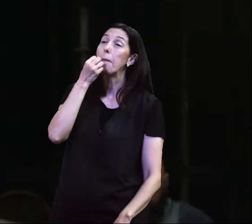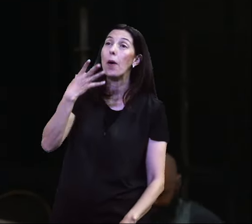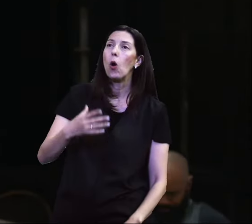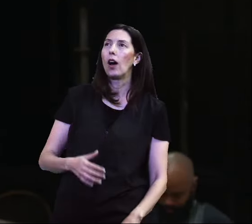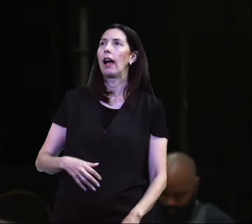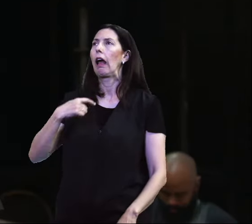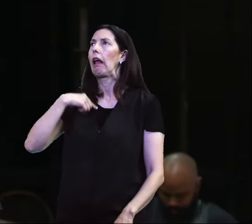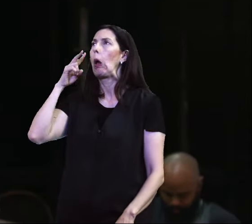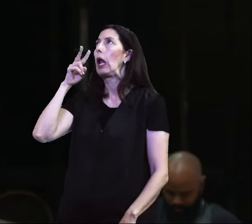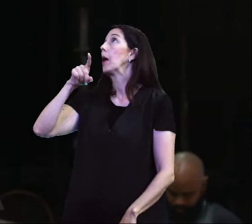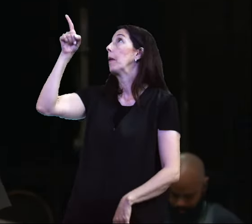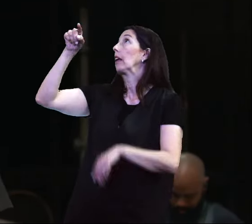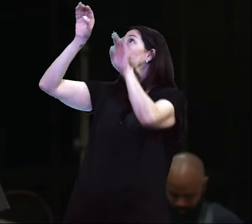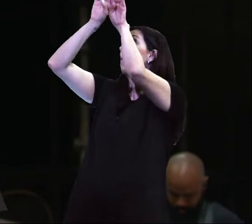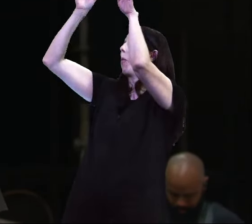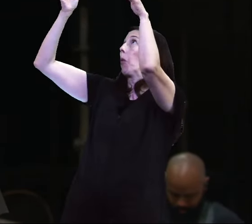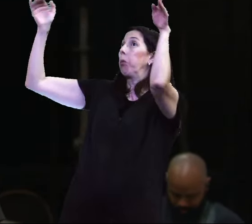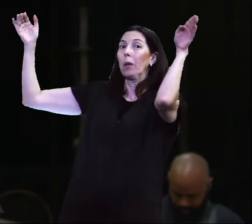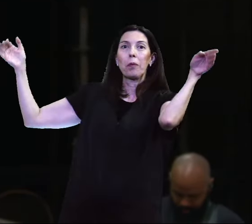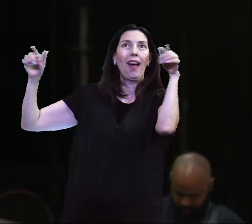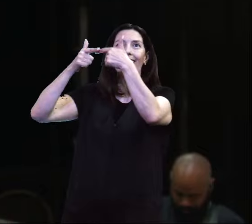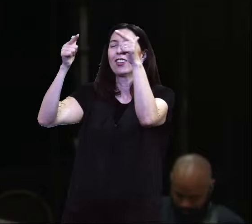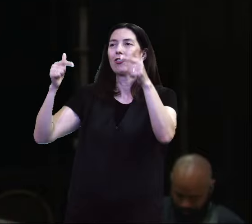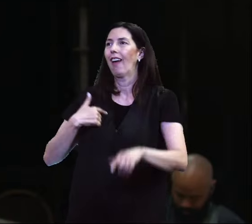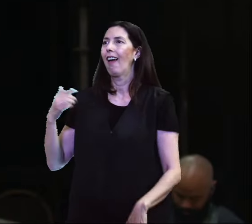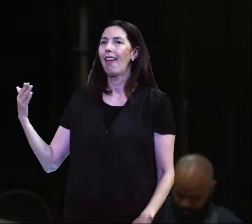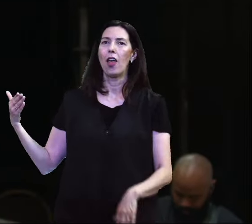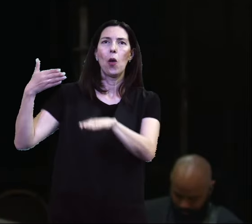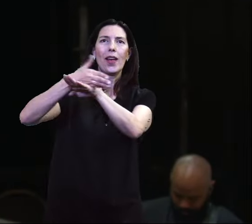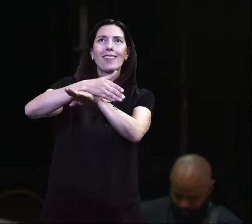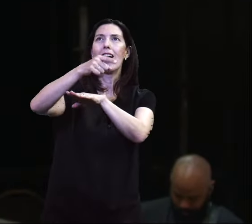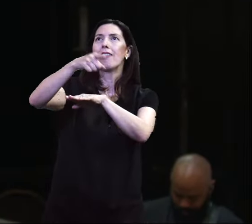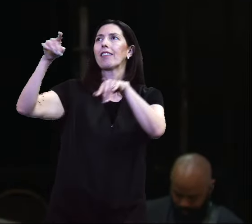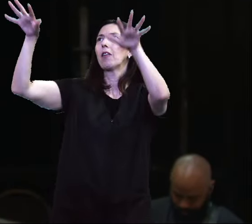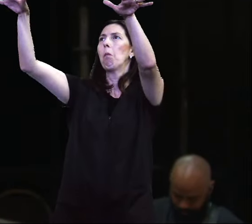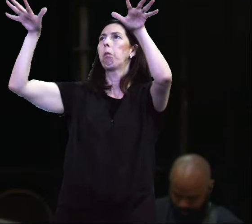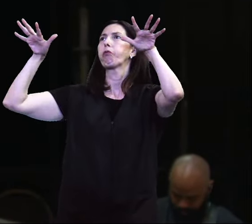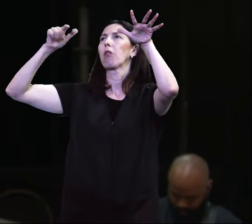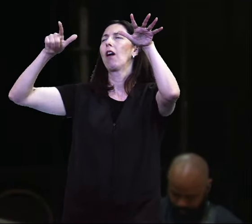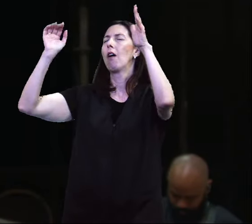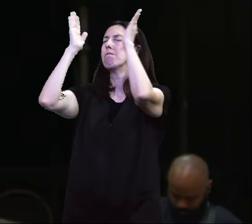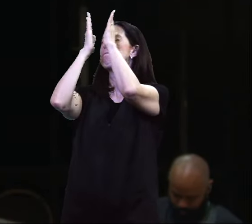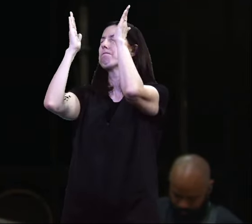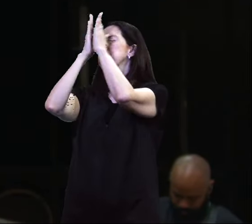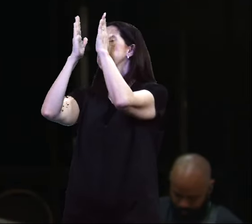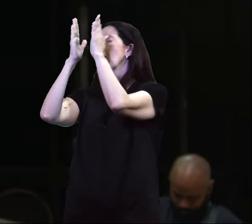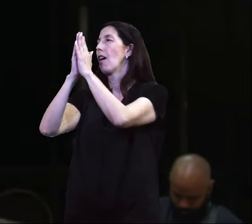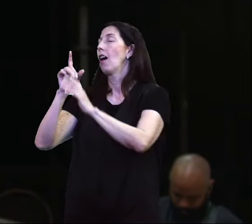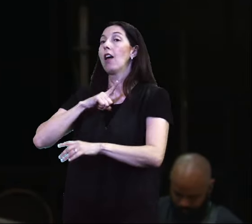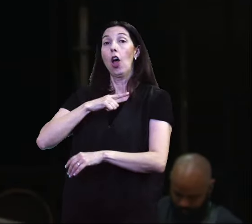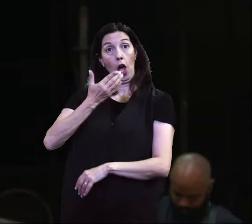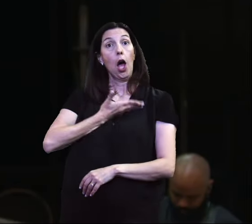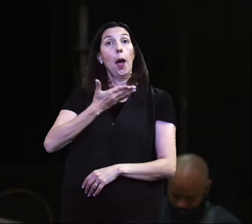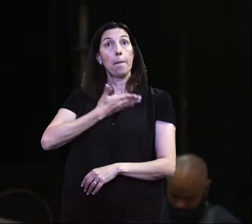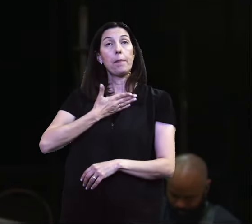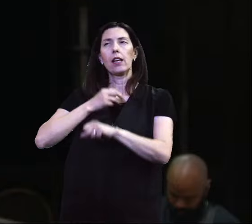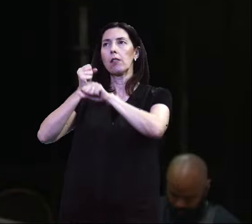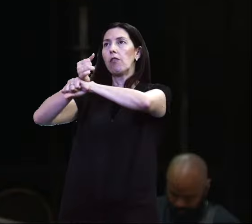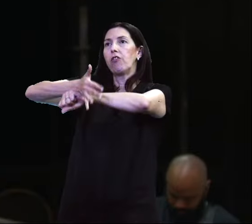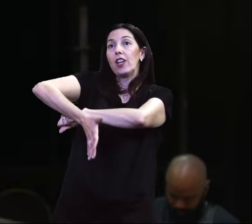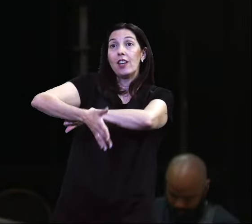tinha telhado. Eu vinha orar aqui na galeria, e eu fazia às vezes com alguns amigos vigília